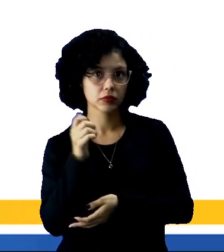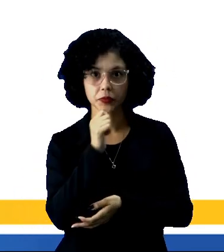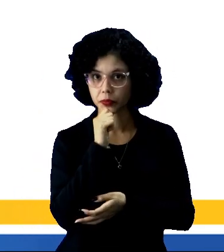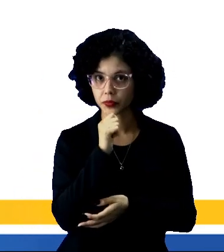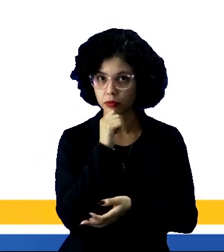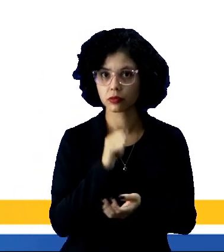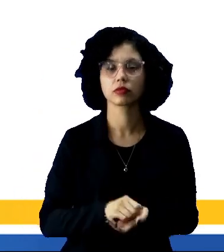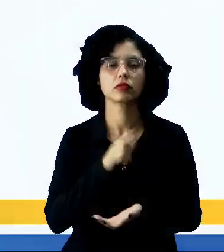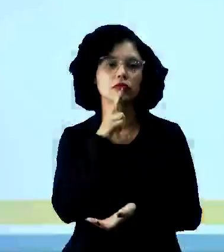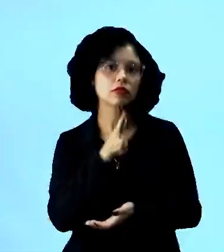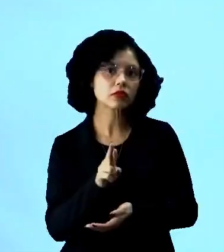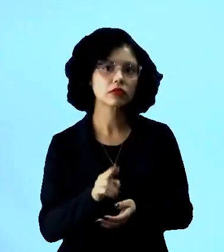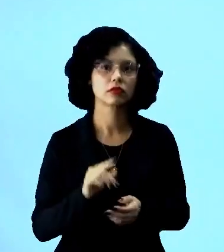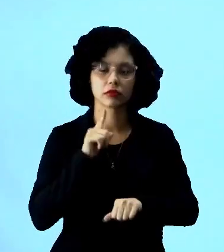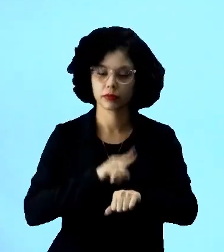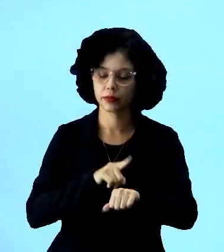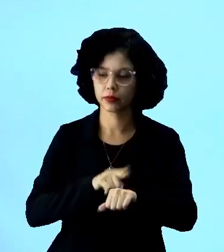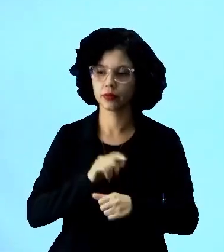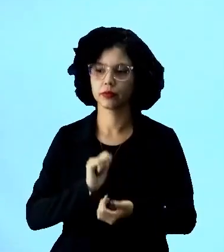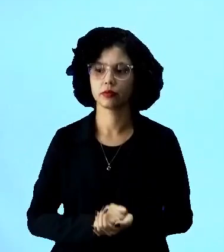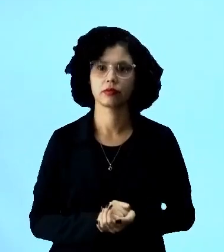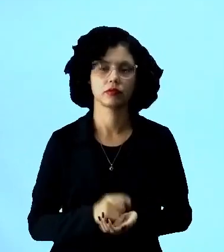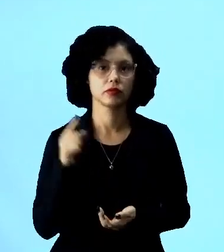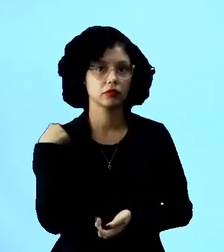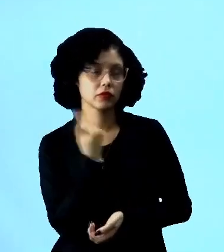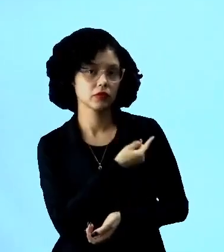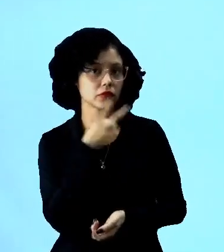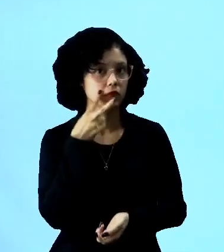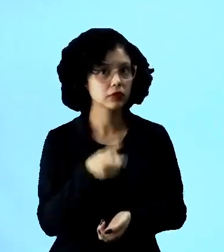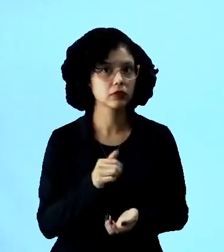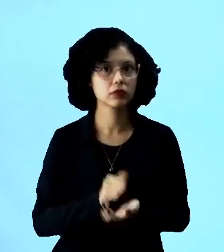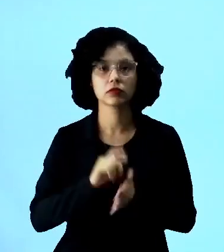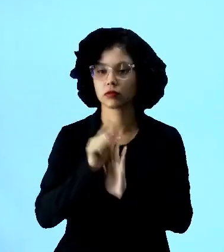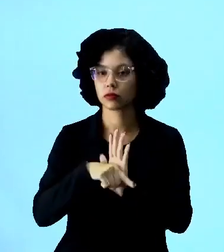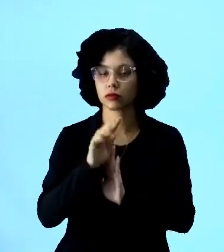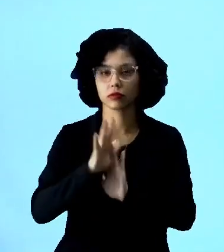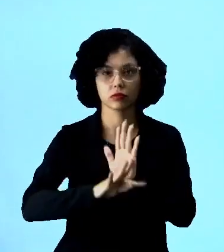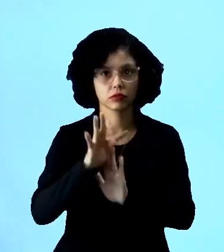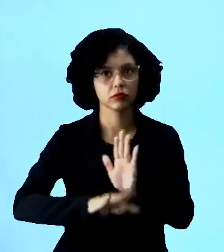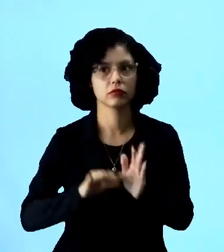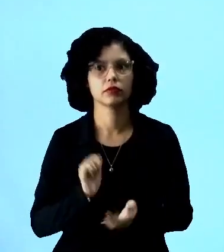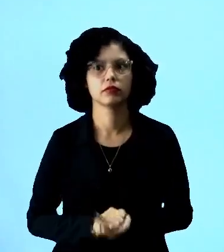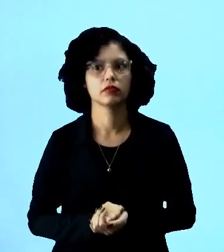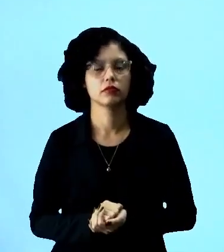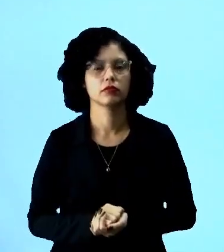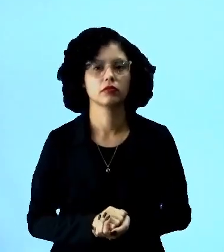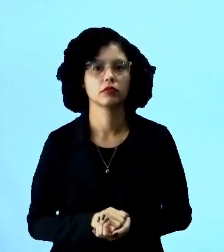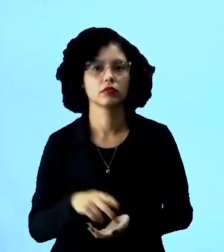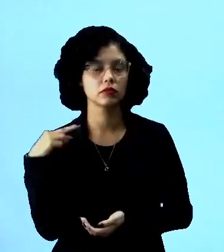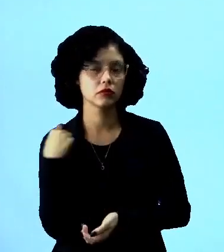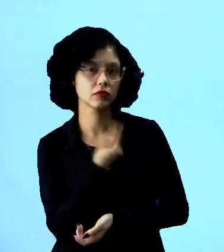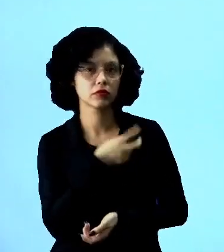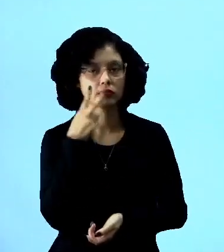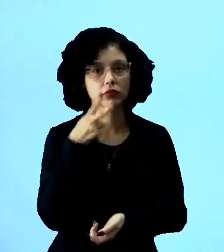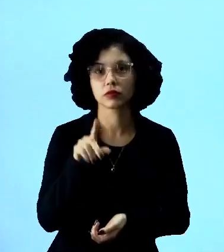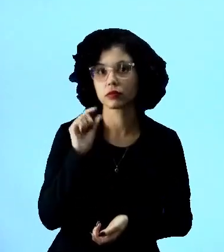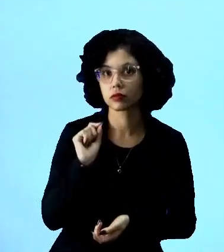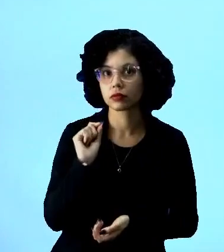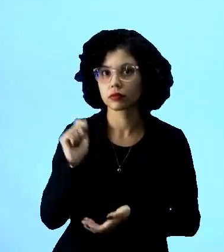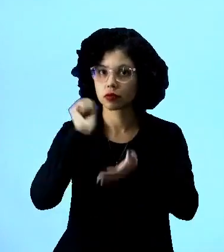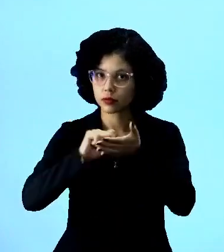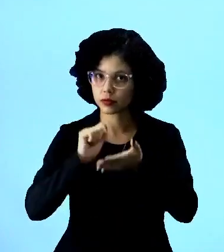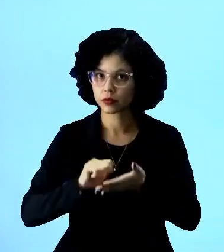não seja resolvido a tempo. Nós vimos esse gênero textual. Então, nós vimos que para